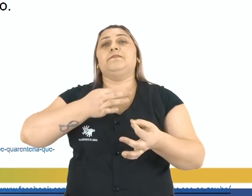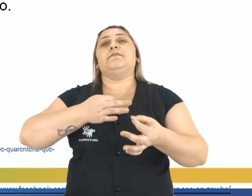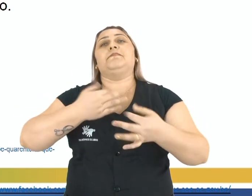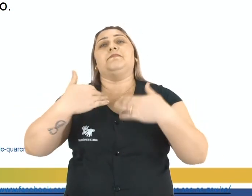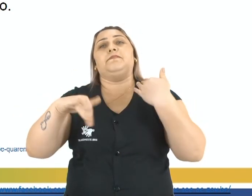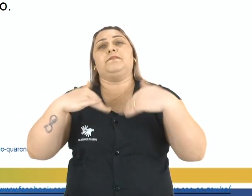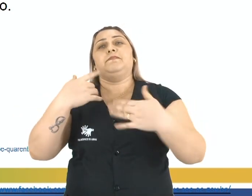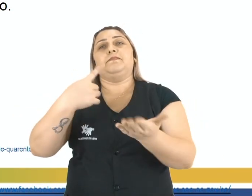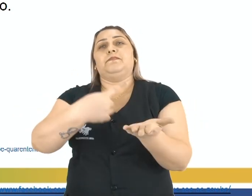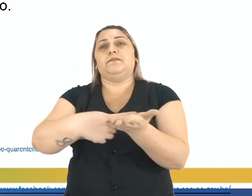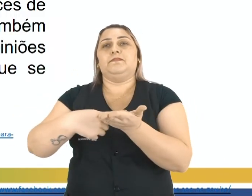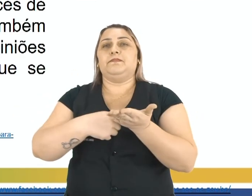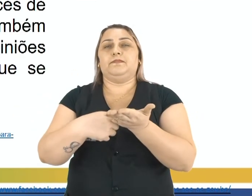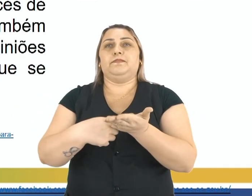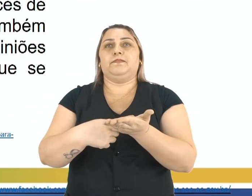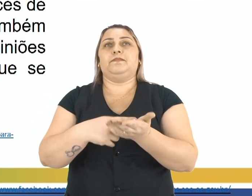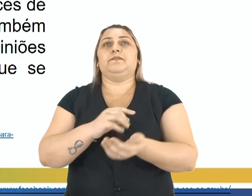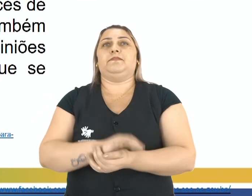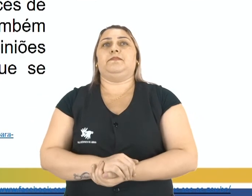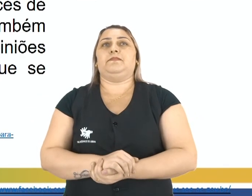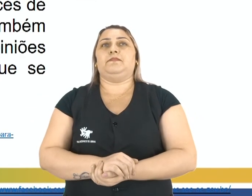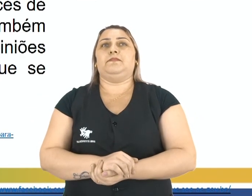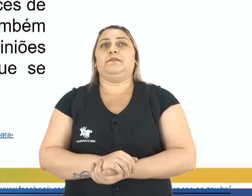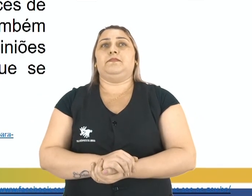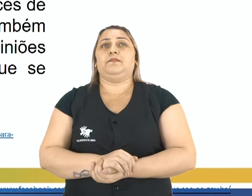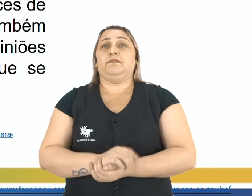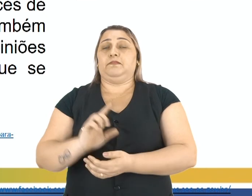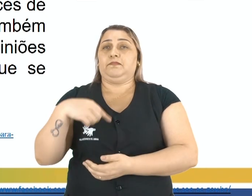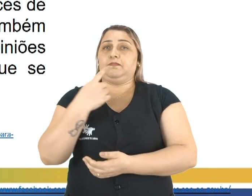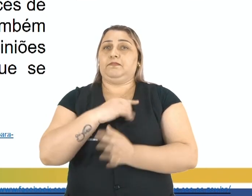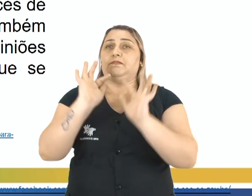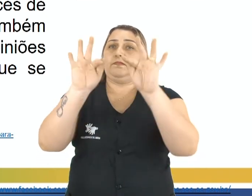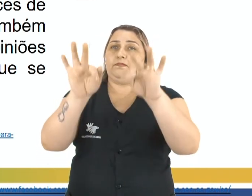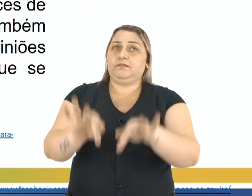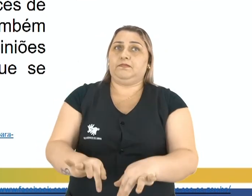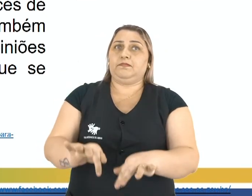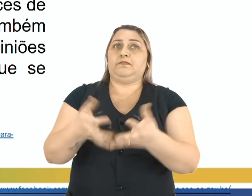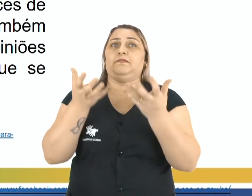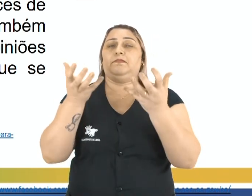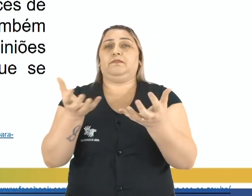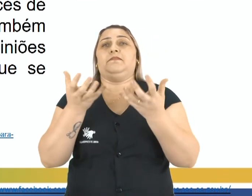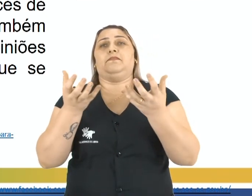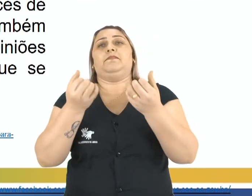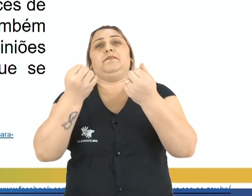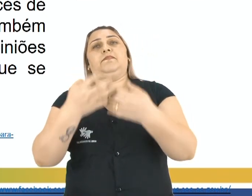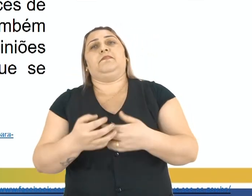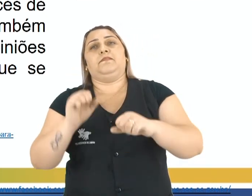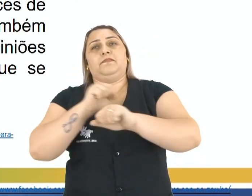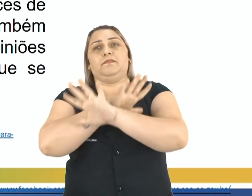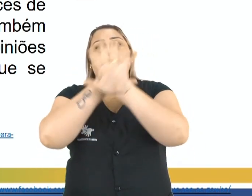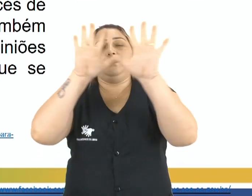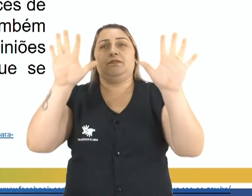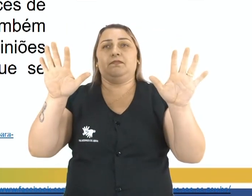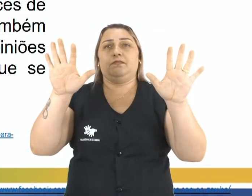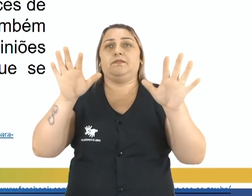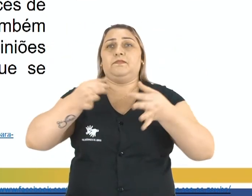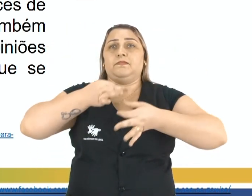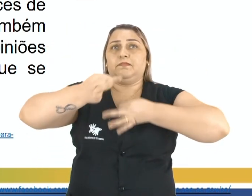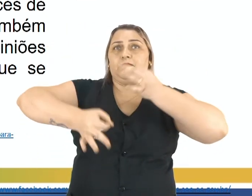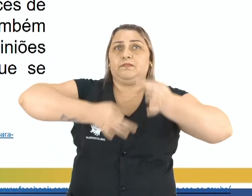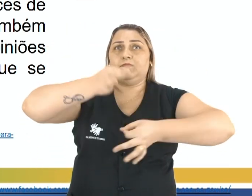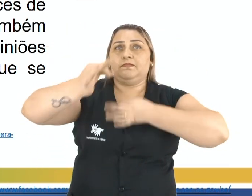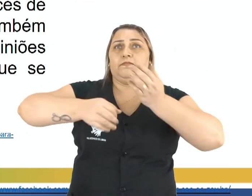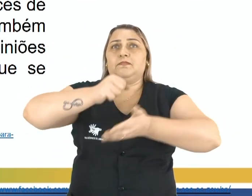movimento argumentativo de negociação. Nas considerações finais, eu quero deixar para vocês bem claro que argumentar